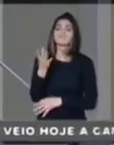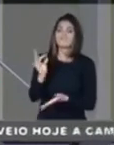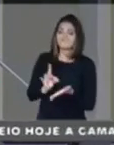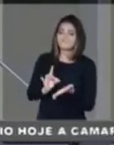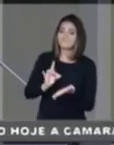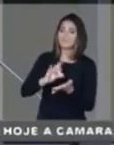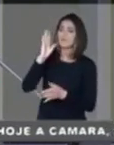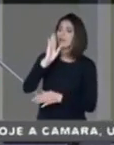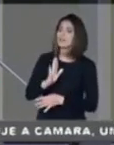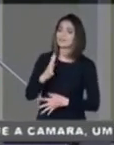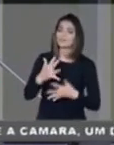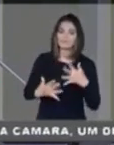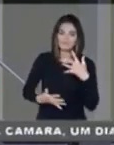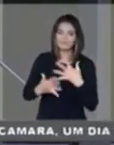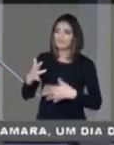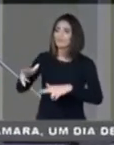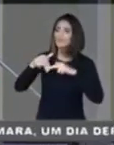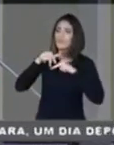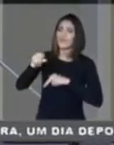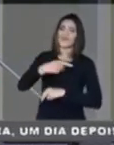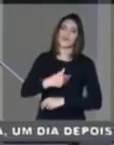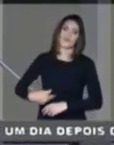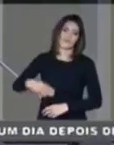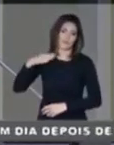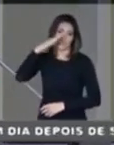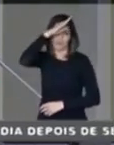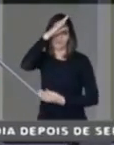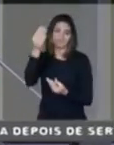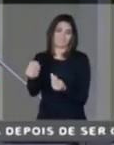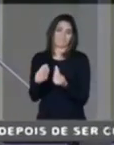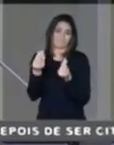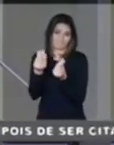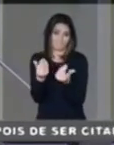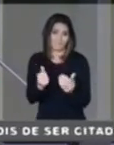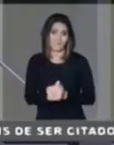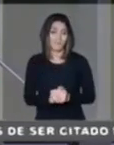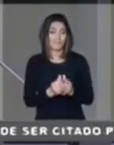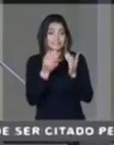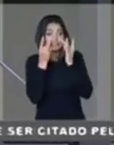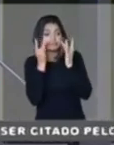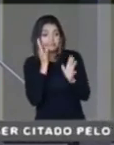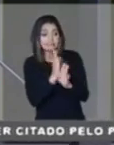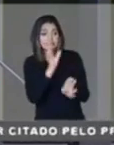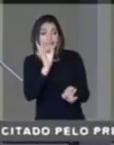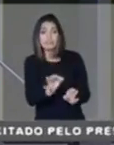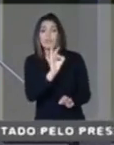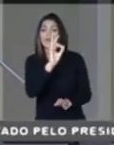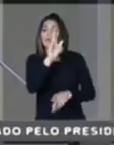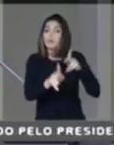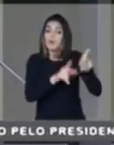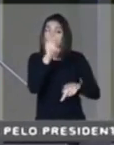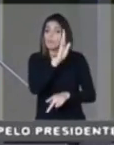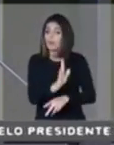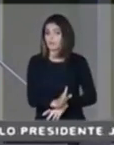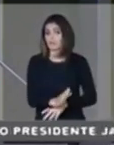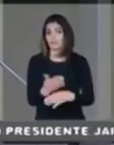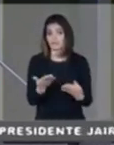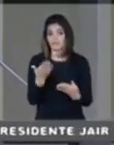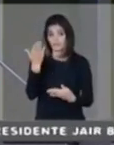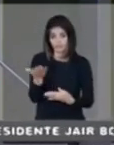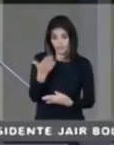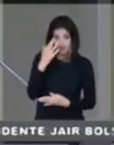mas do povo brasileiro. Não sei se a Vossa Excelência viu, deputados e senadores estão aqui no Congresso Nacional,